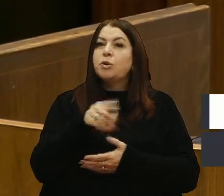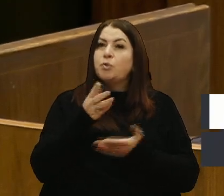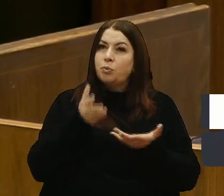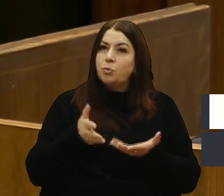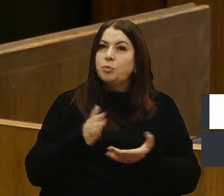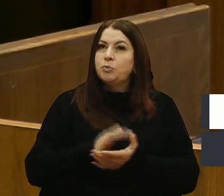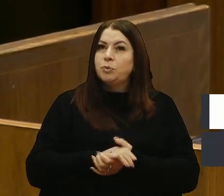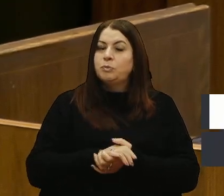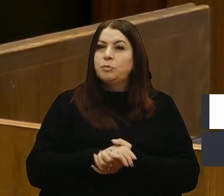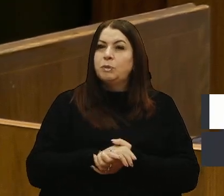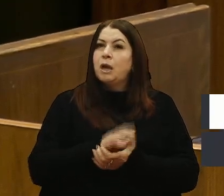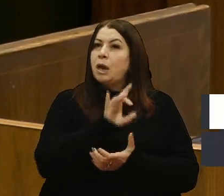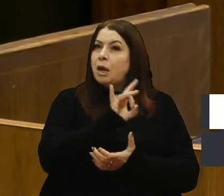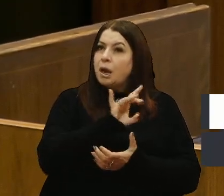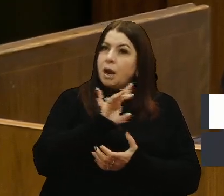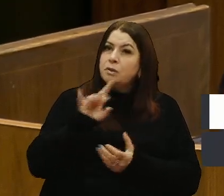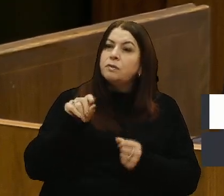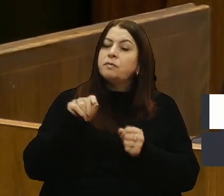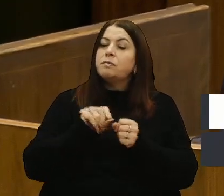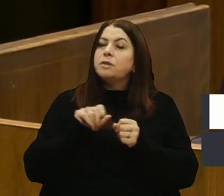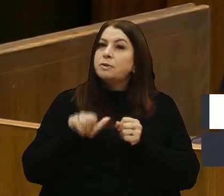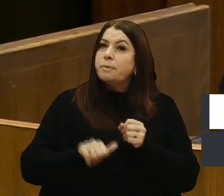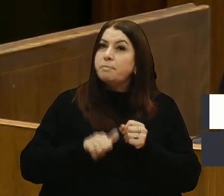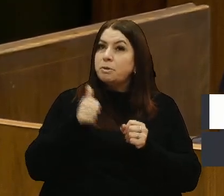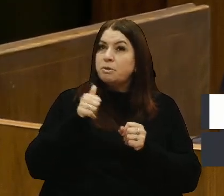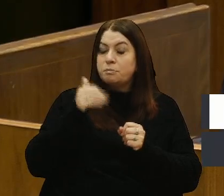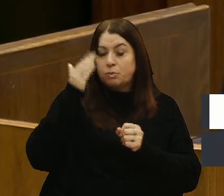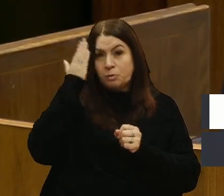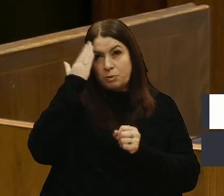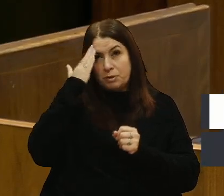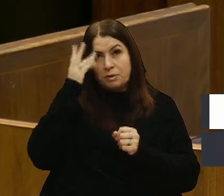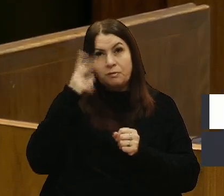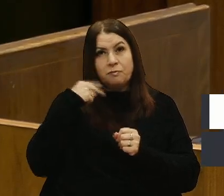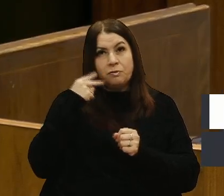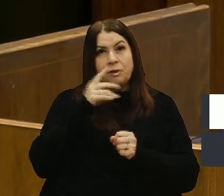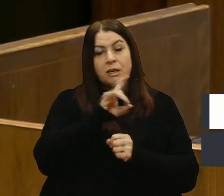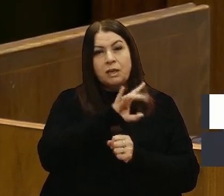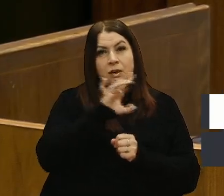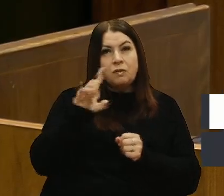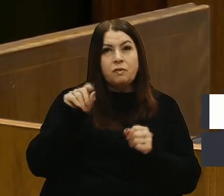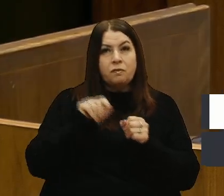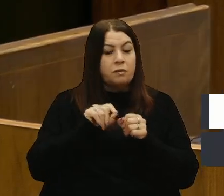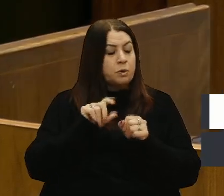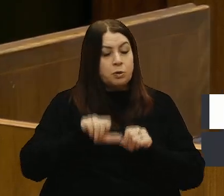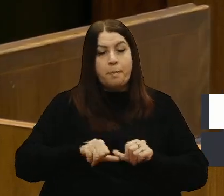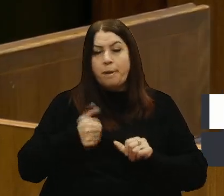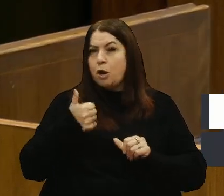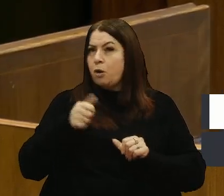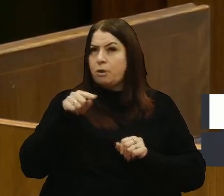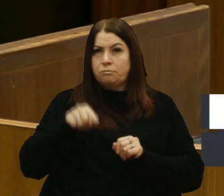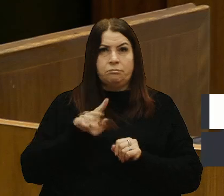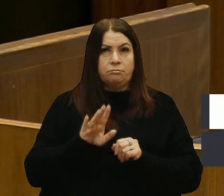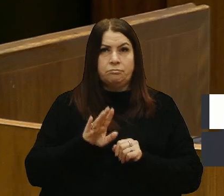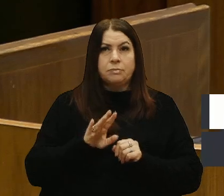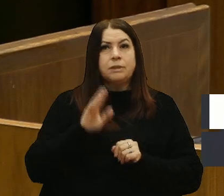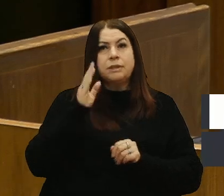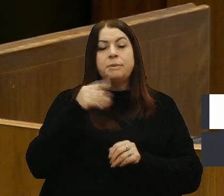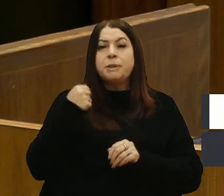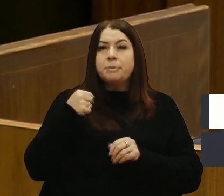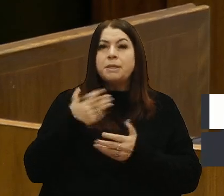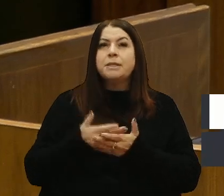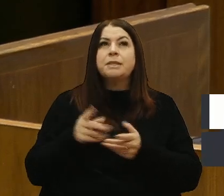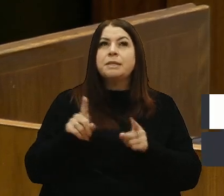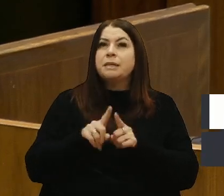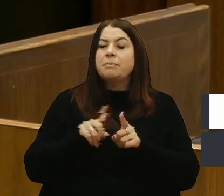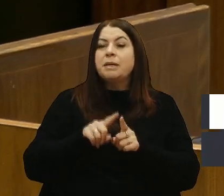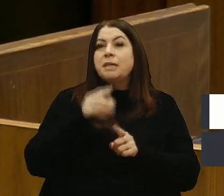hoje, cada um fazendo o seu melhor, porque eu sei, vereadores, que cada um de vocês faz o seu melhor. Mas a gente precisa